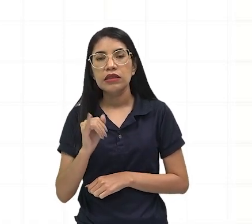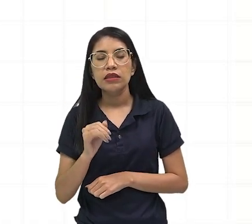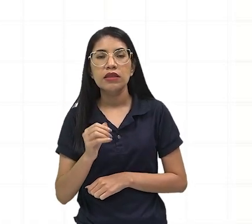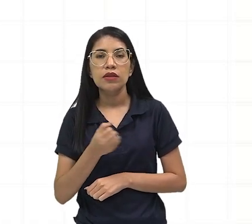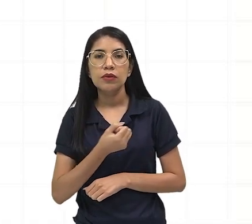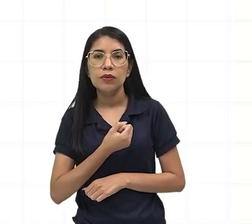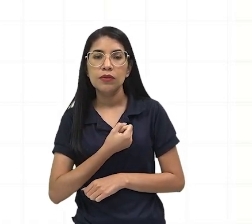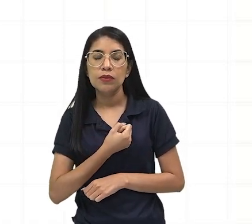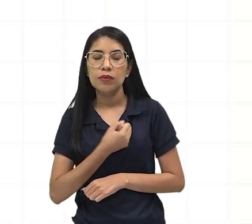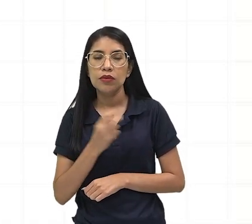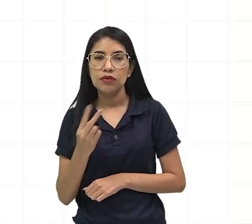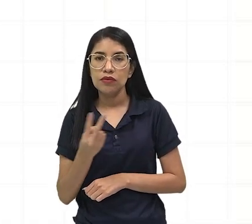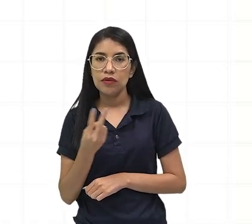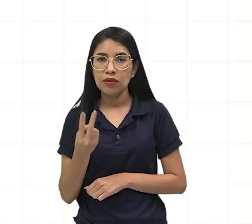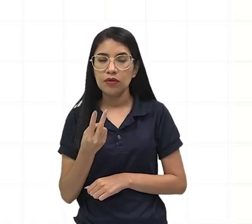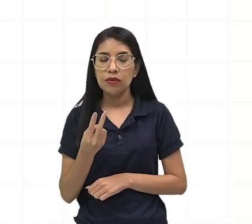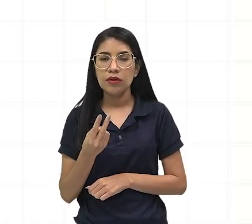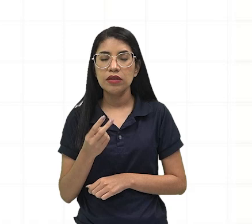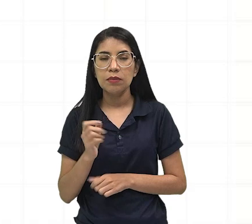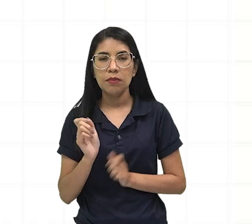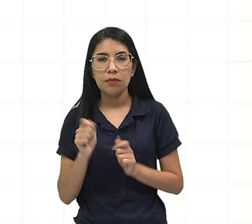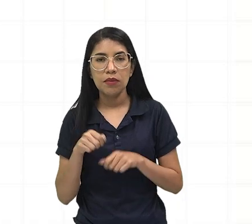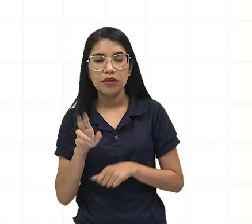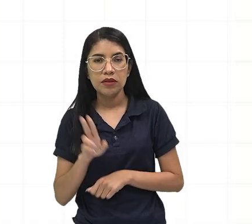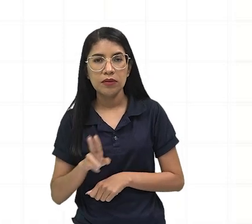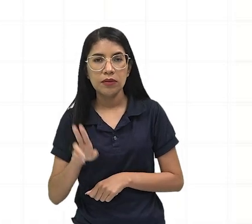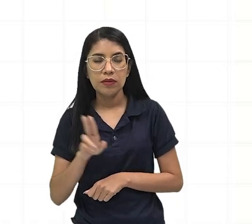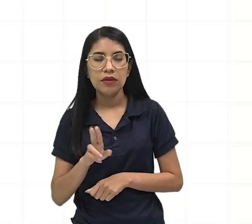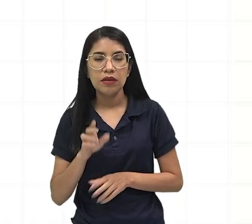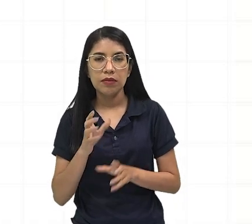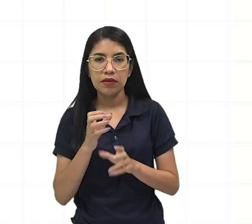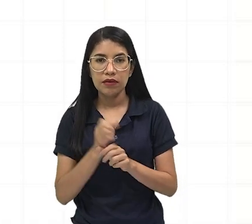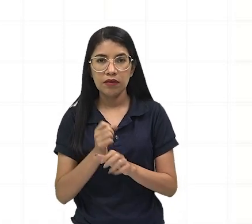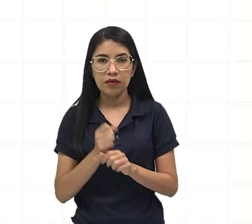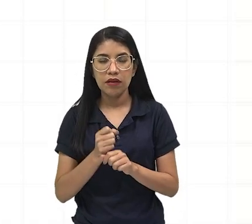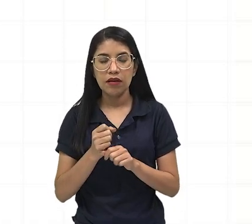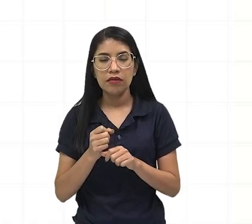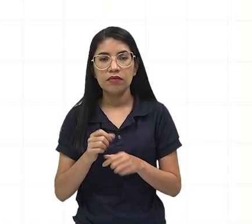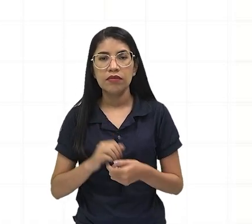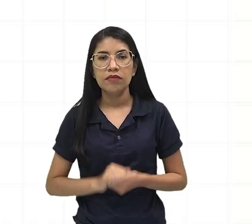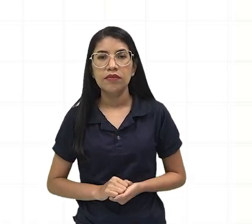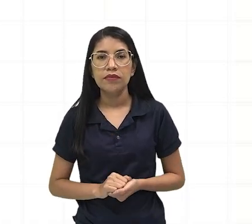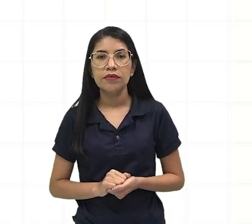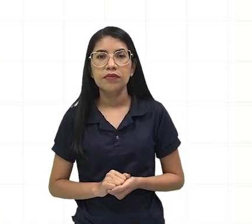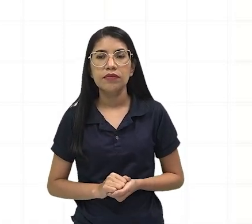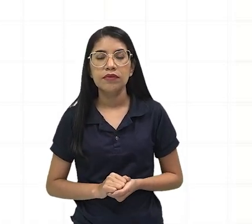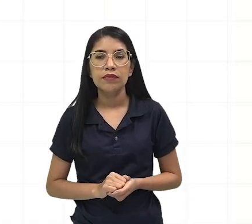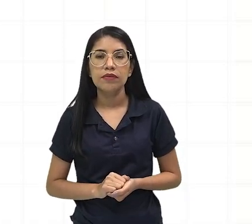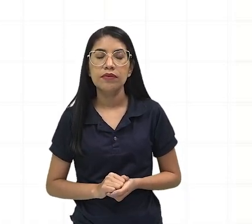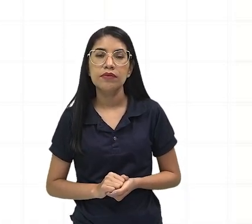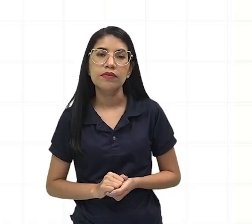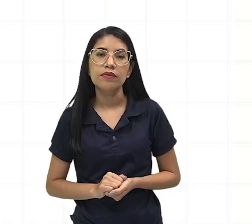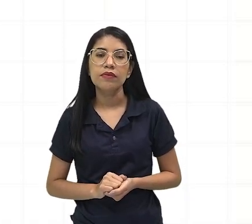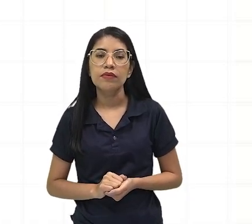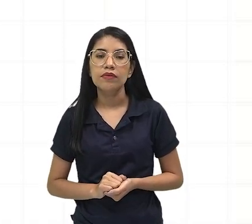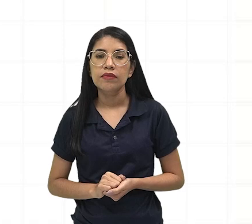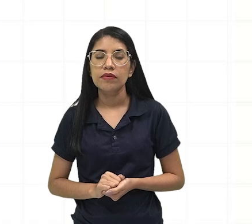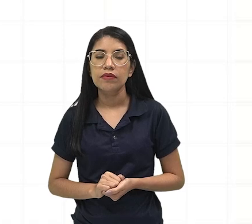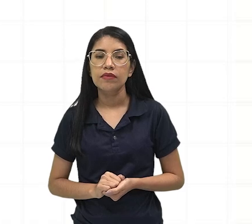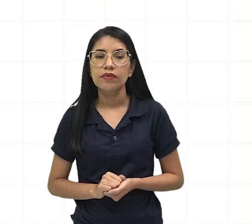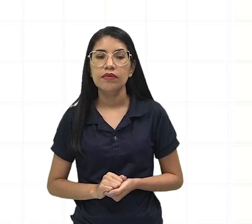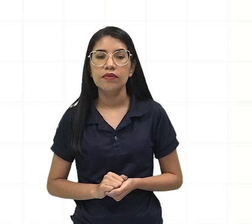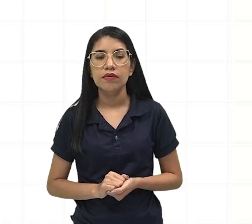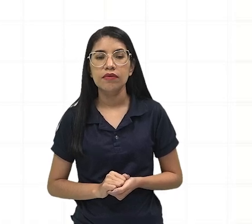não, né, utilizados para resolvermos o que está pedindo, né? Nesse caso aqui, está